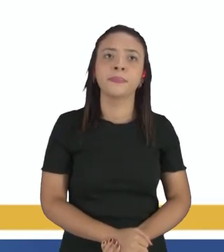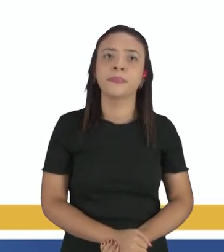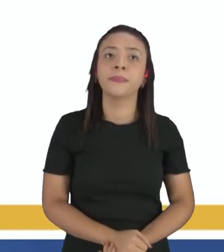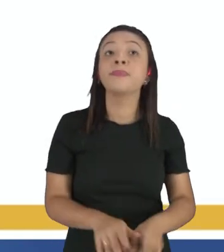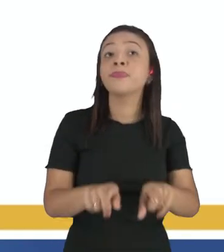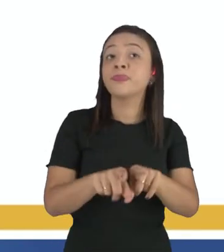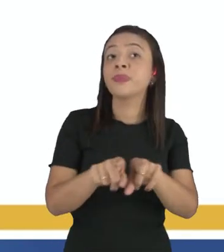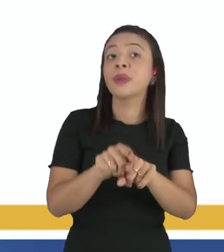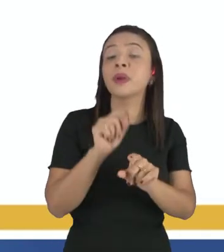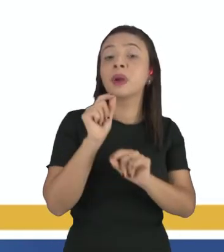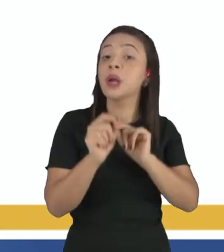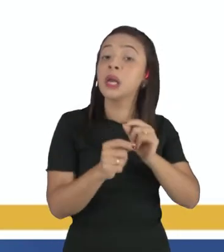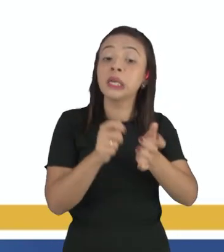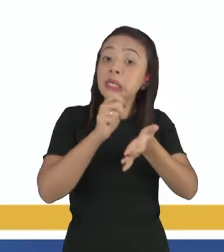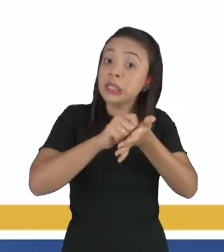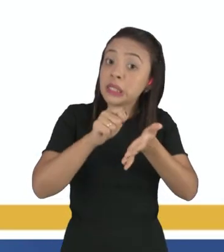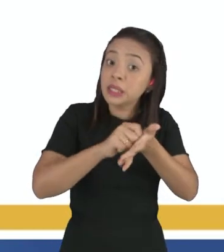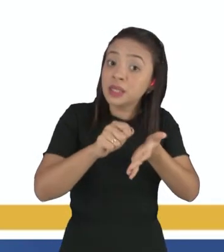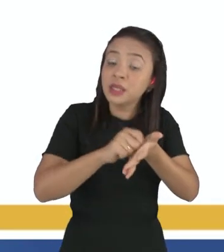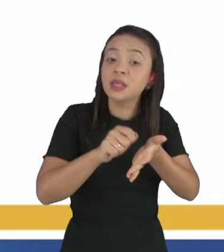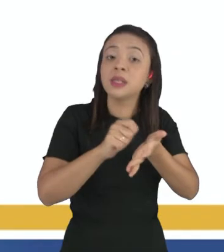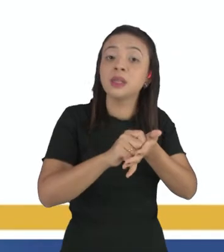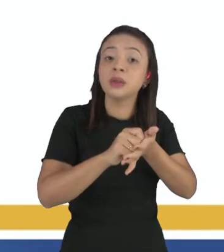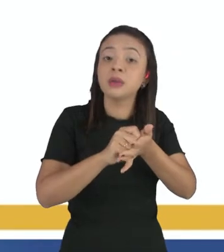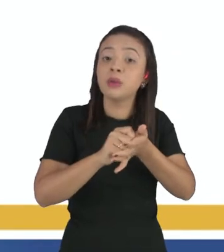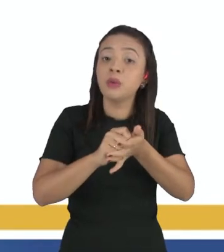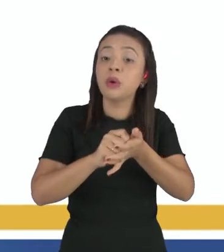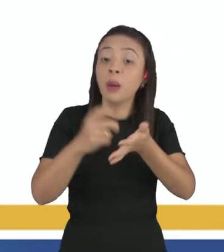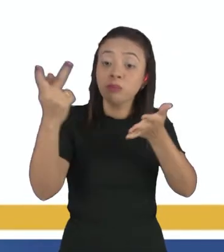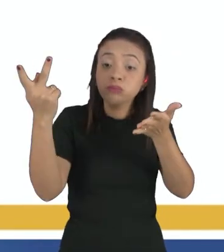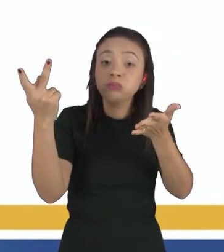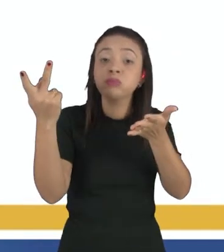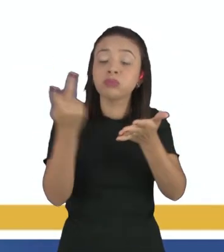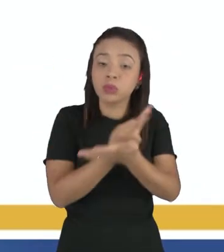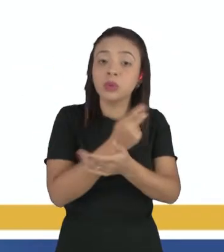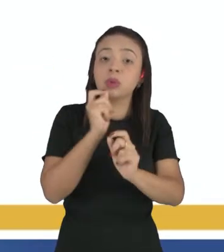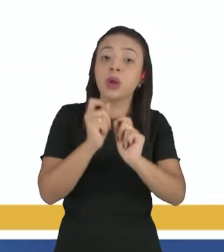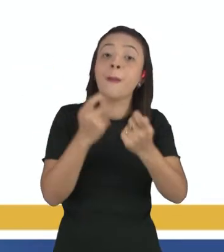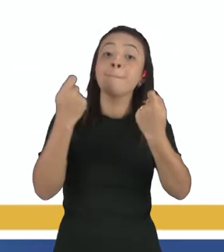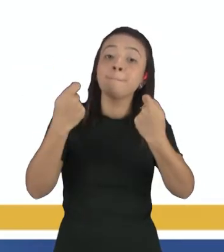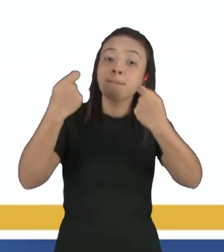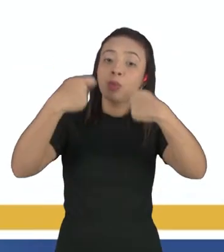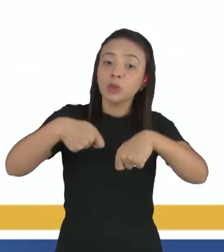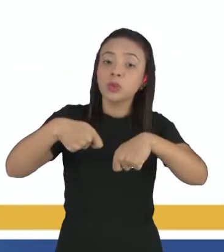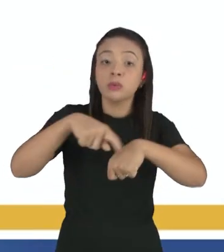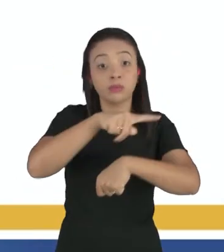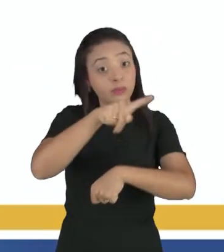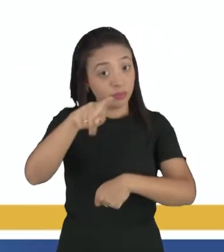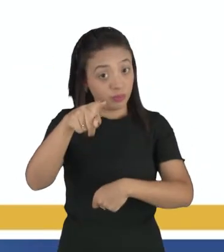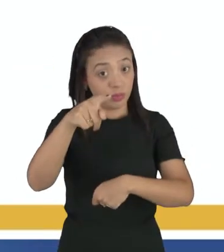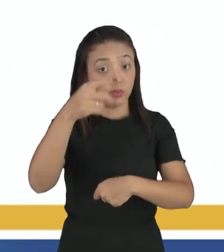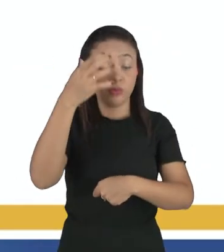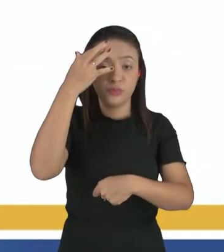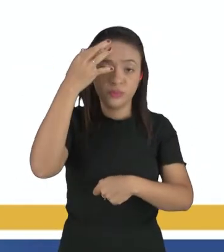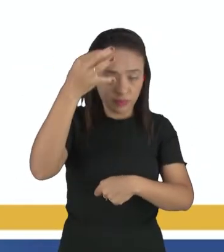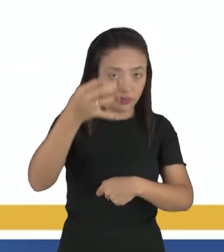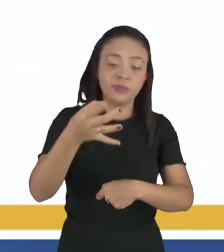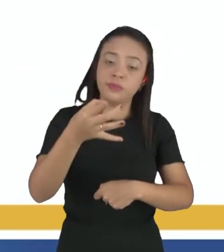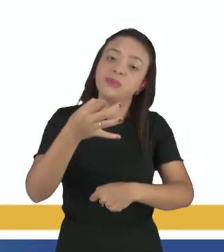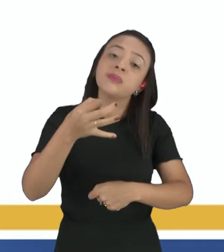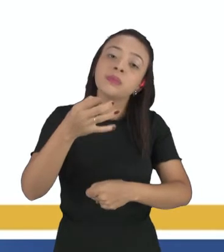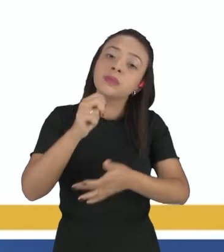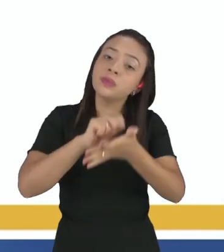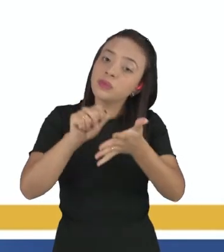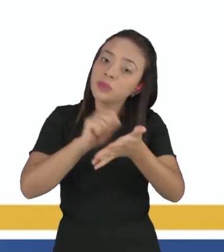E certamente escreva versões possíveis para que você possa, assim, entender o que você escreve